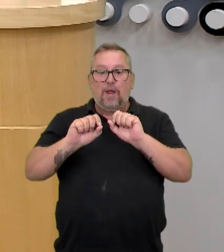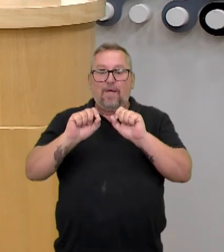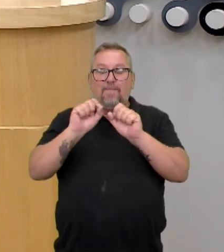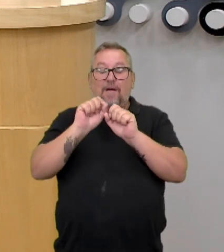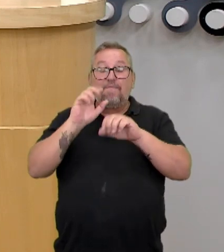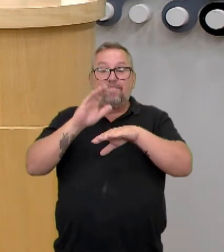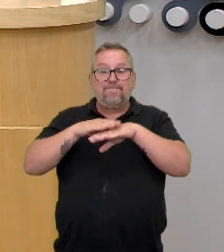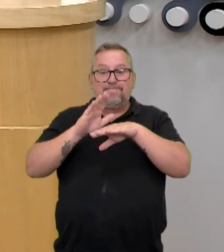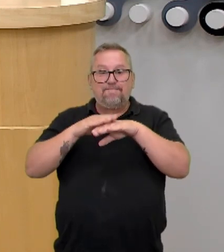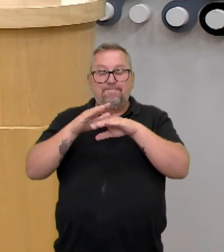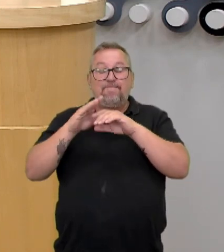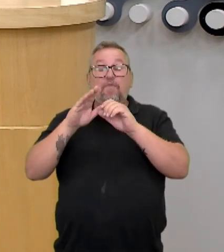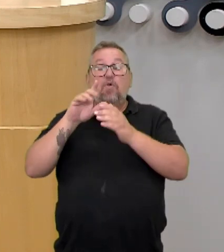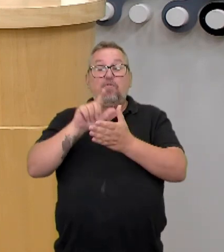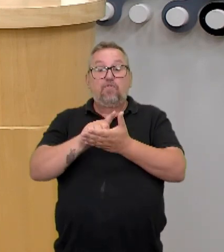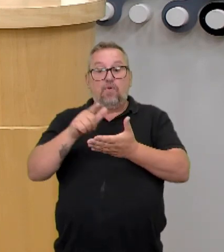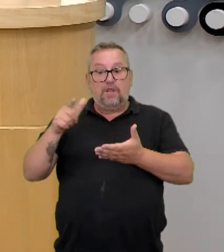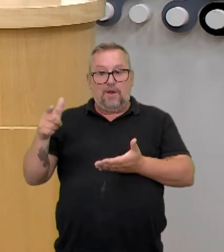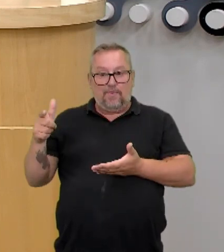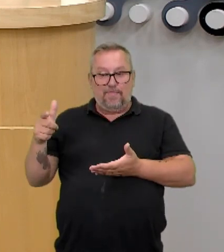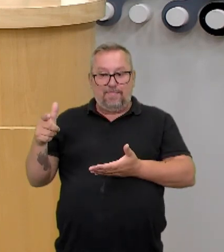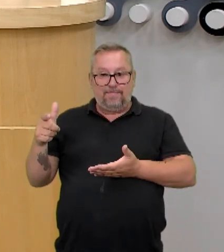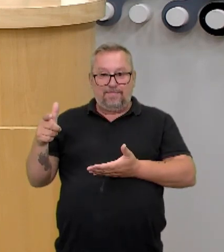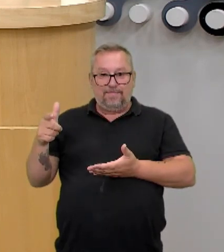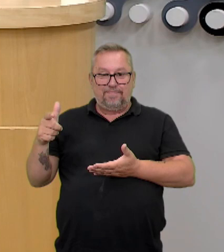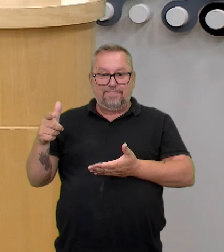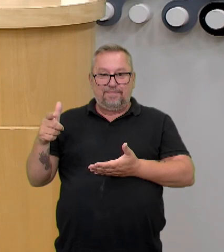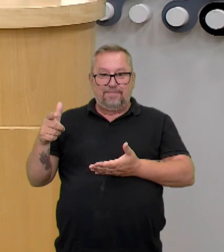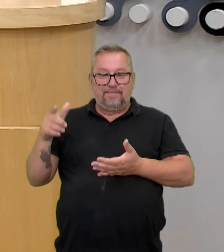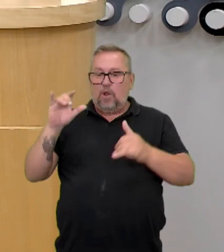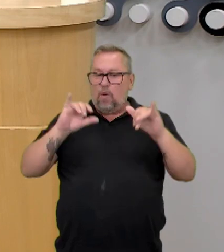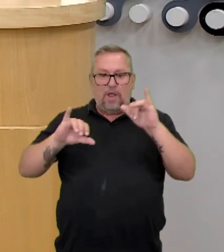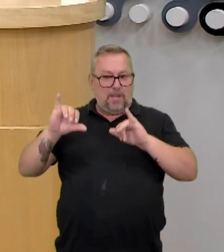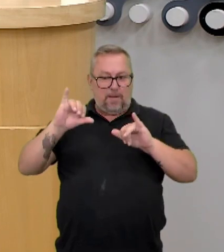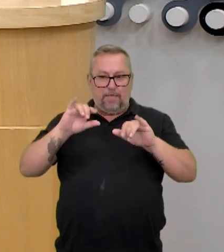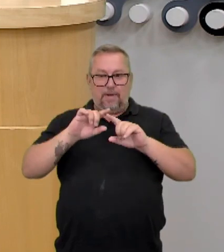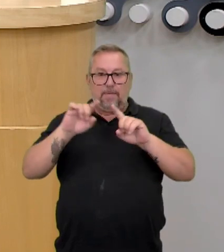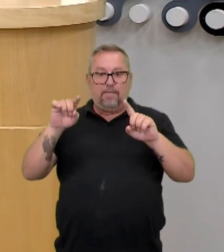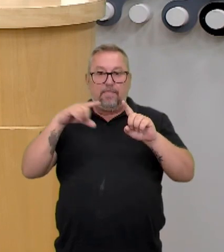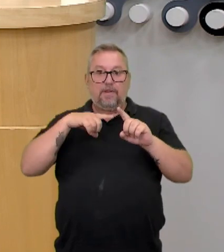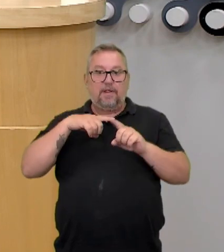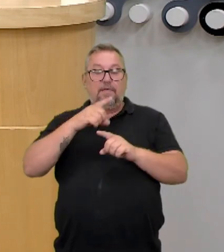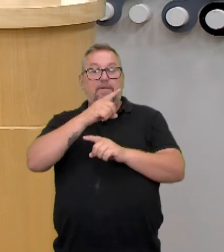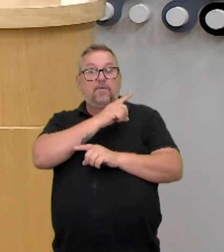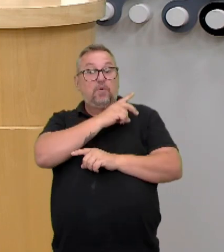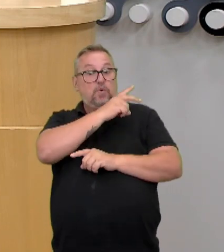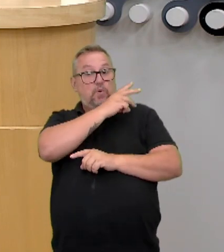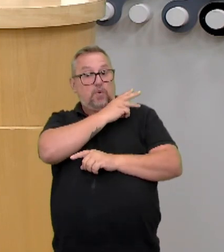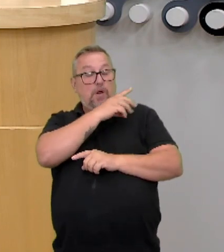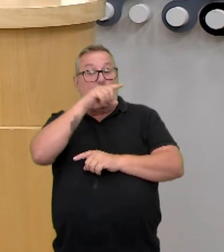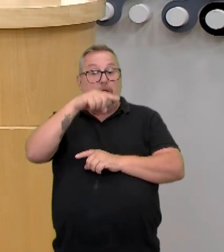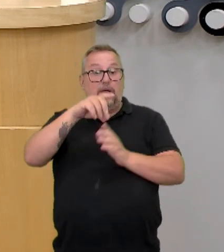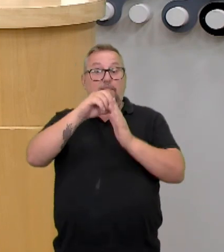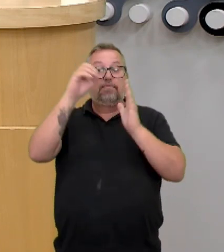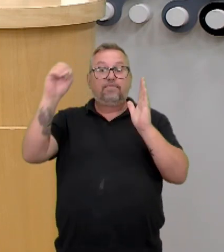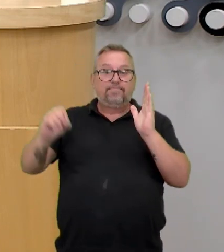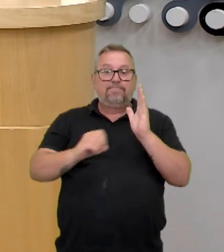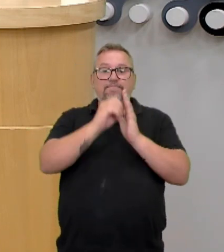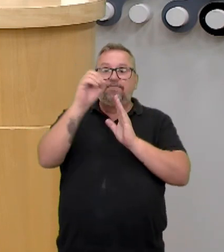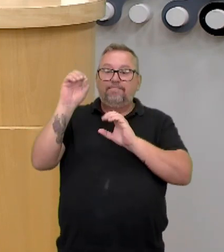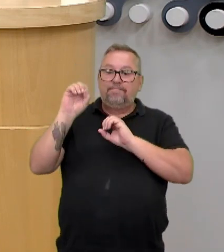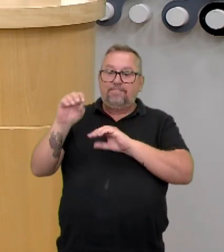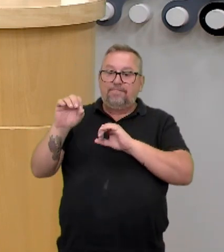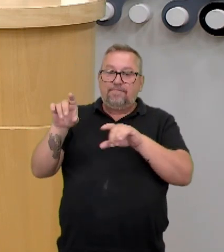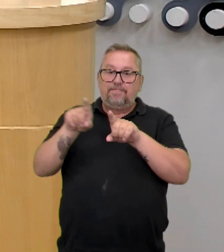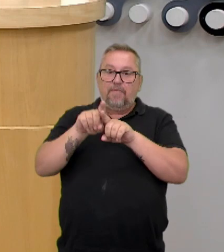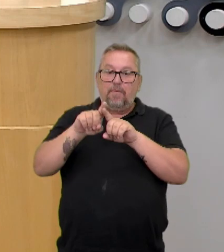geral básica, professor de ensino médio aqui, eu também sou professor de ensino médio, mas aqui no Centro de Mídias eu trabalhei com os anos finais sempre. Certo. O professor